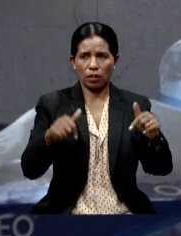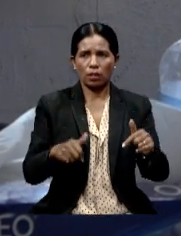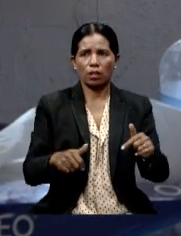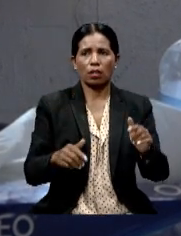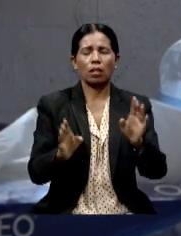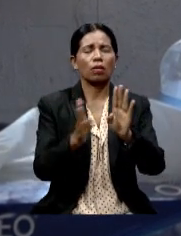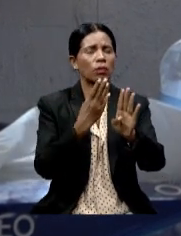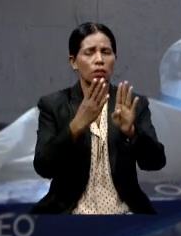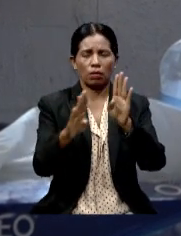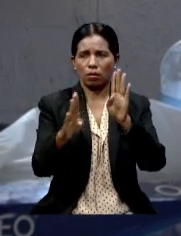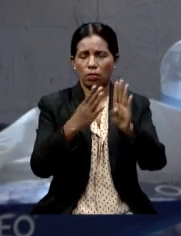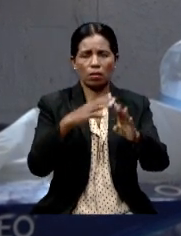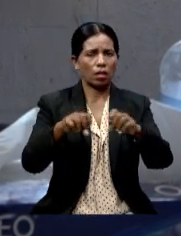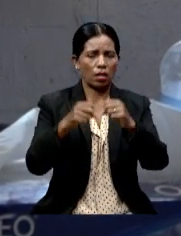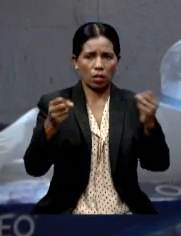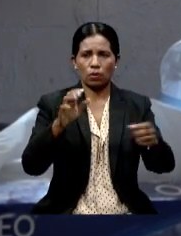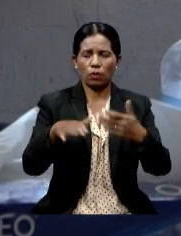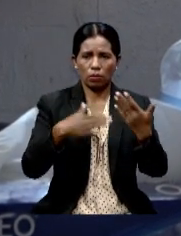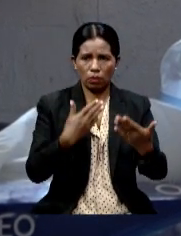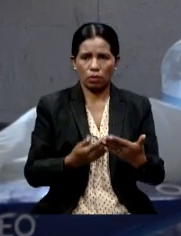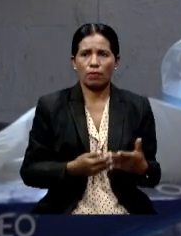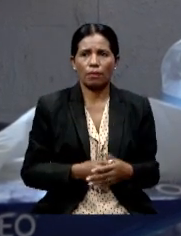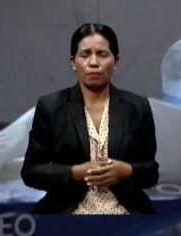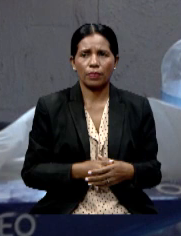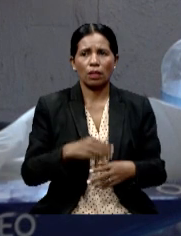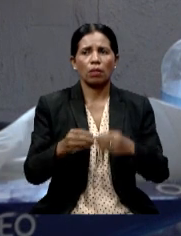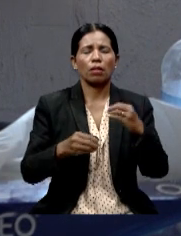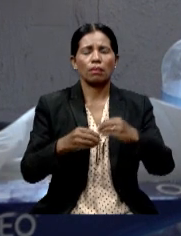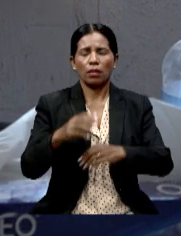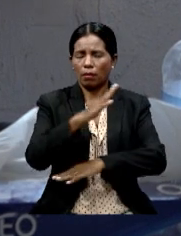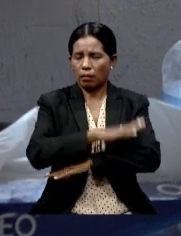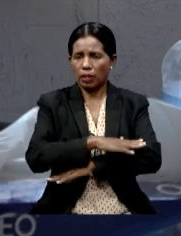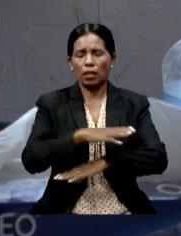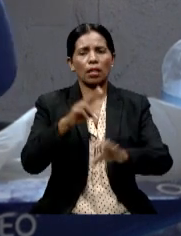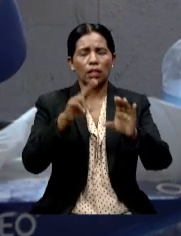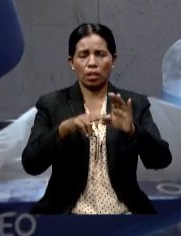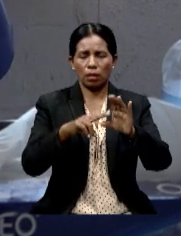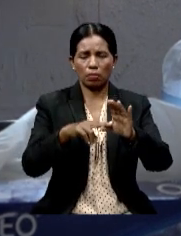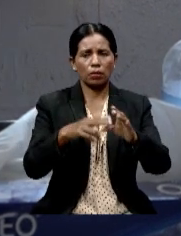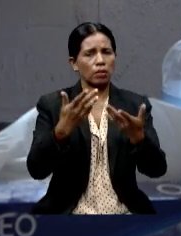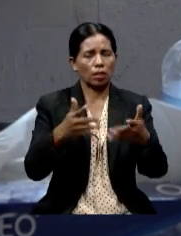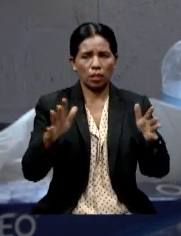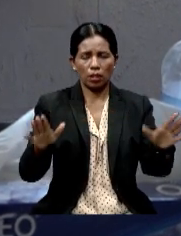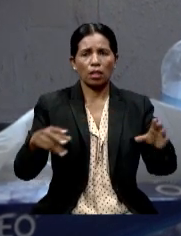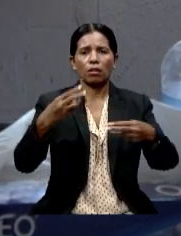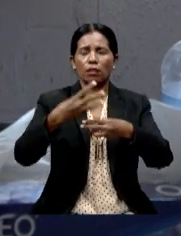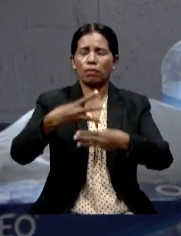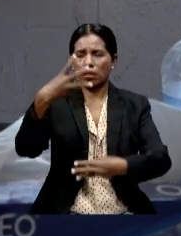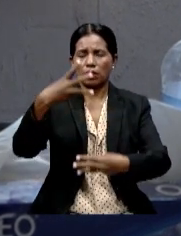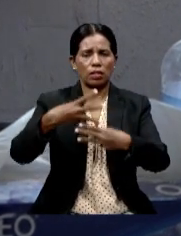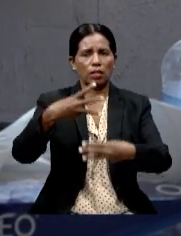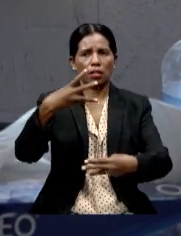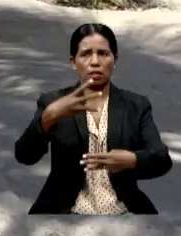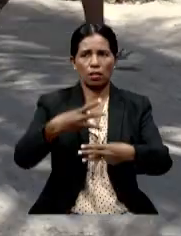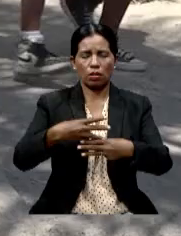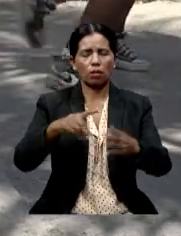mos ne a tutu, i kona ba meza kadera mos la ia, kona ba shanela balo mos a tu